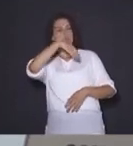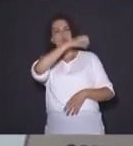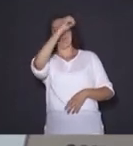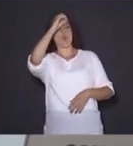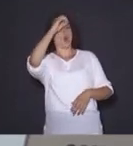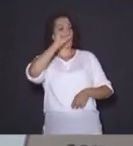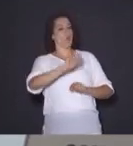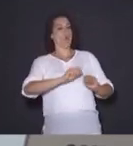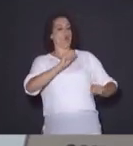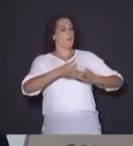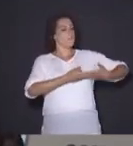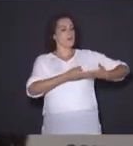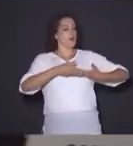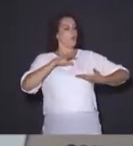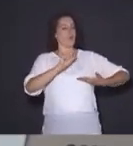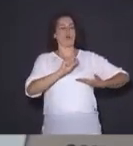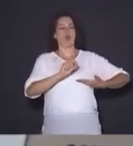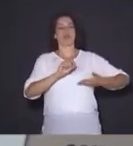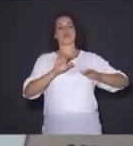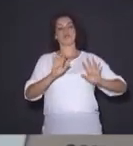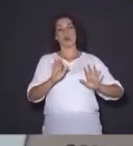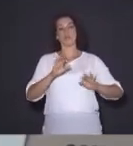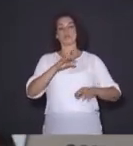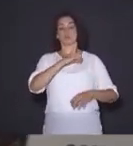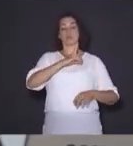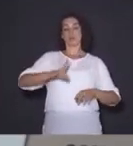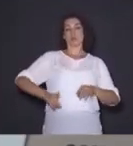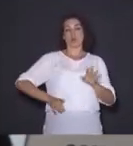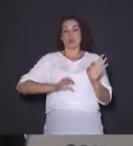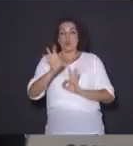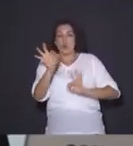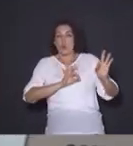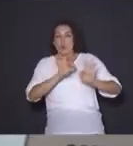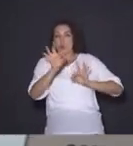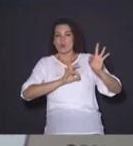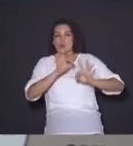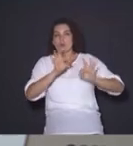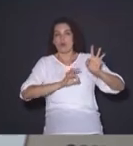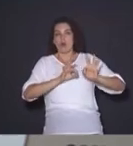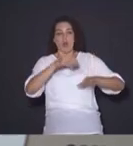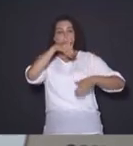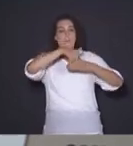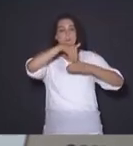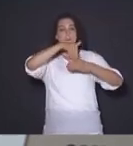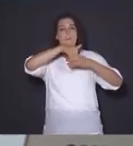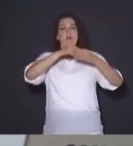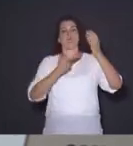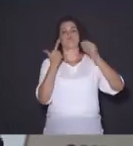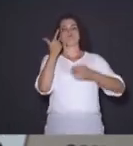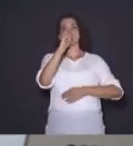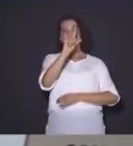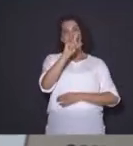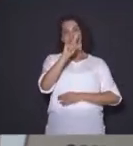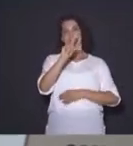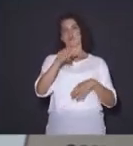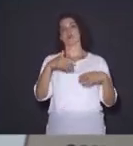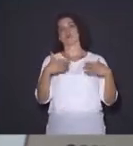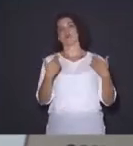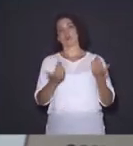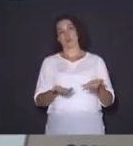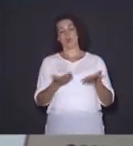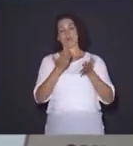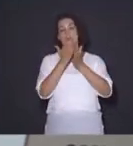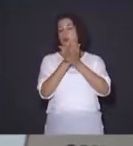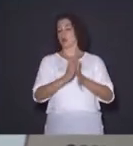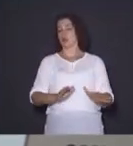senhor conservadores se organizam naquele momento e ganha essa eleição na comissão de educação então deixa de ser